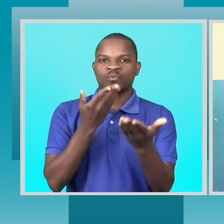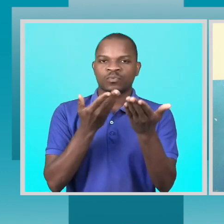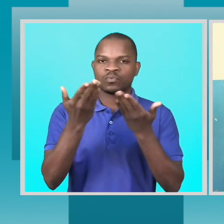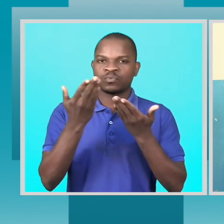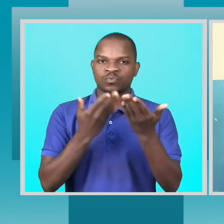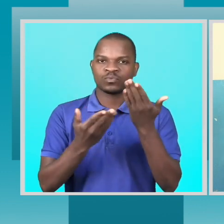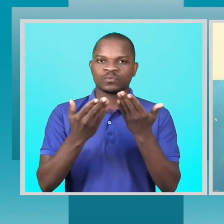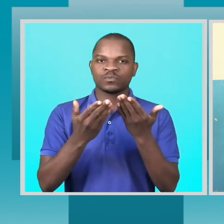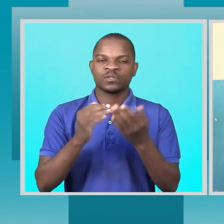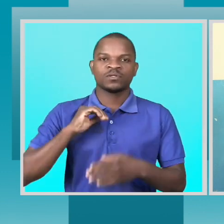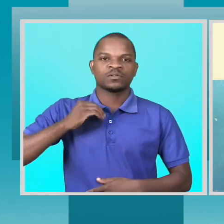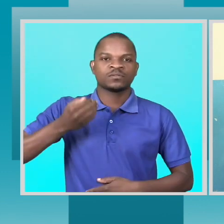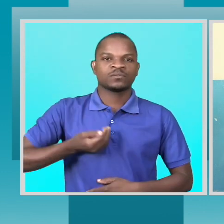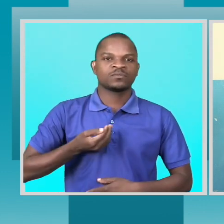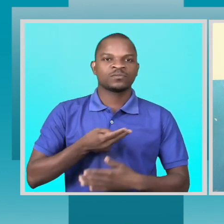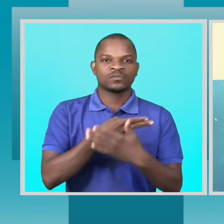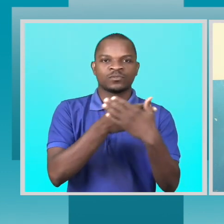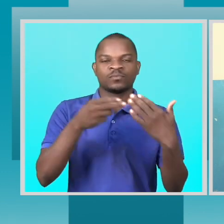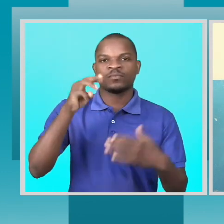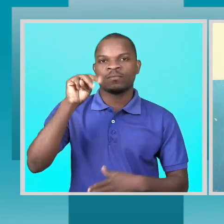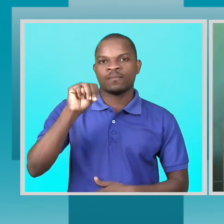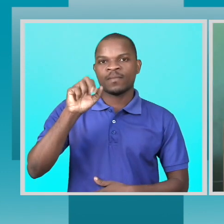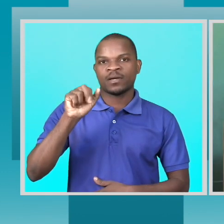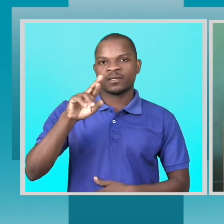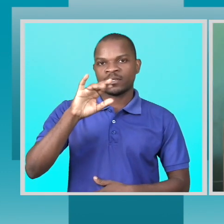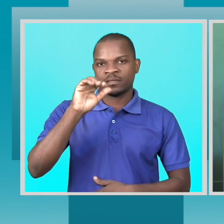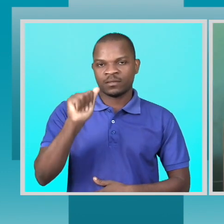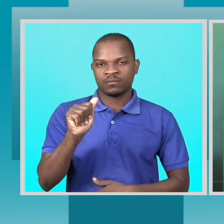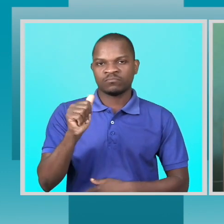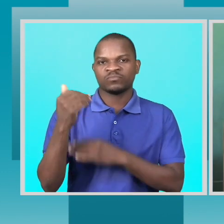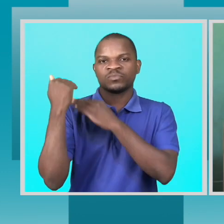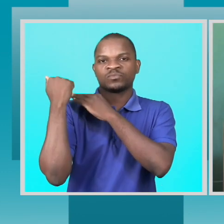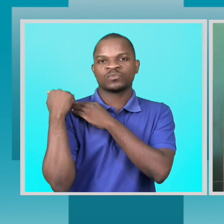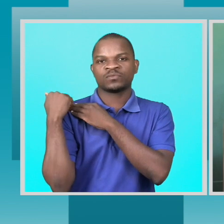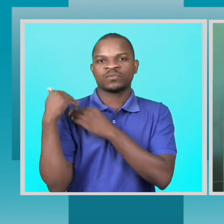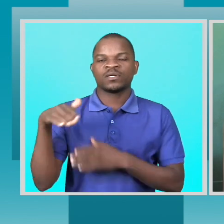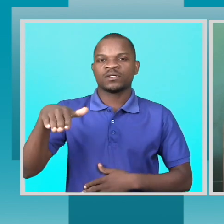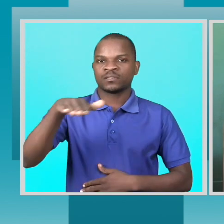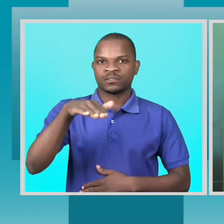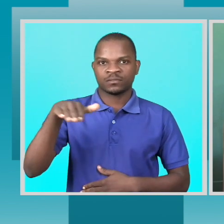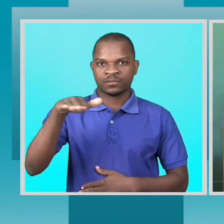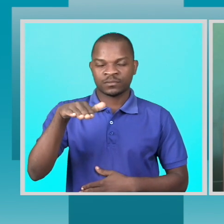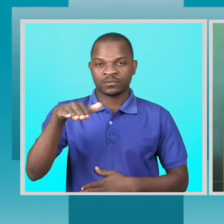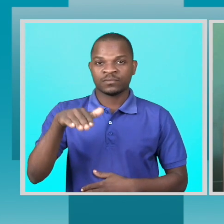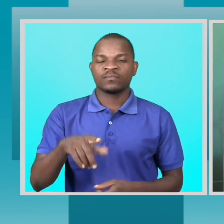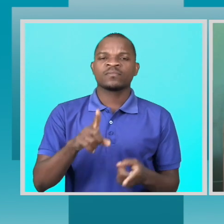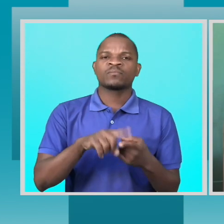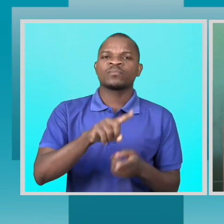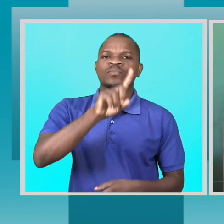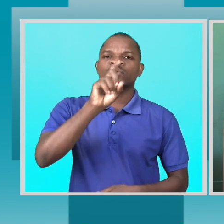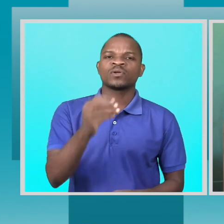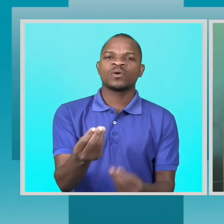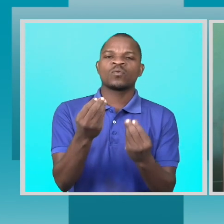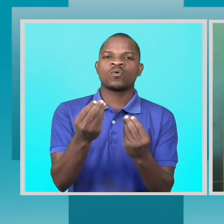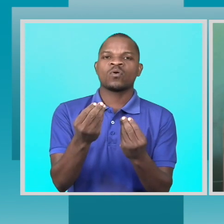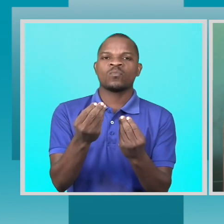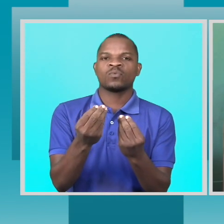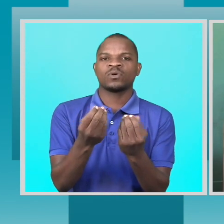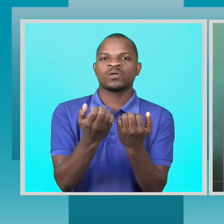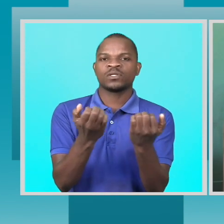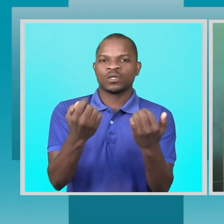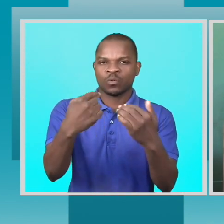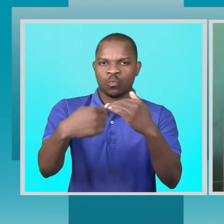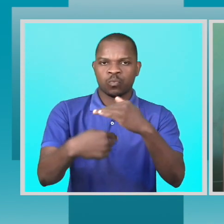conversar com a senhora Maria, que é responsável da área social. E como é que essas crianças chegam até aqui no